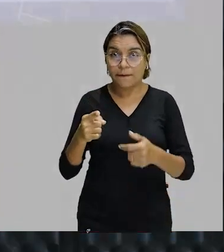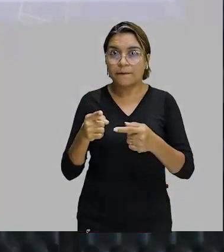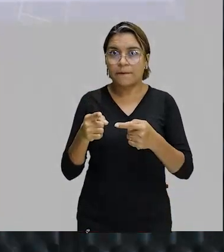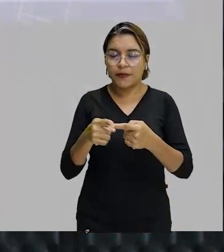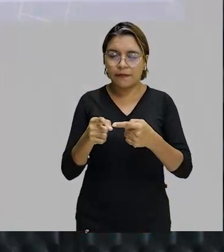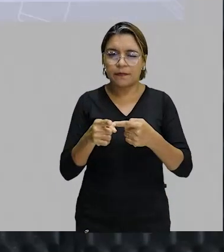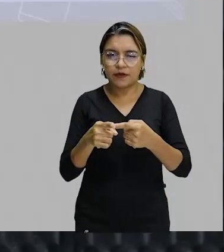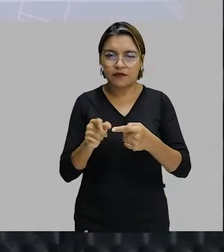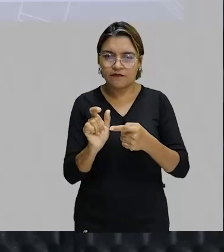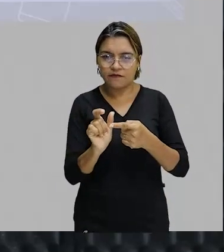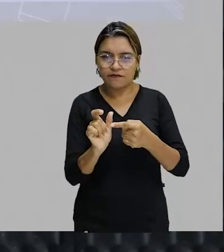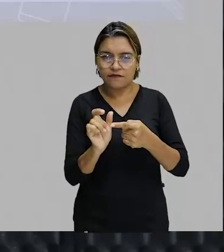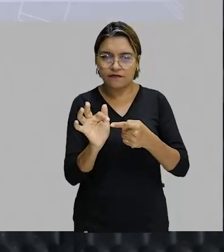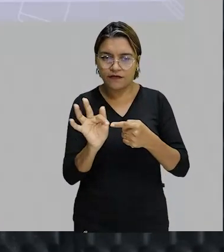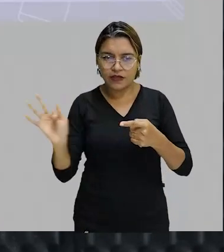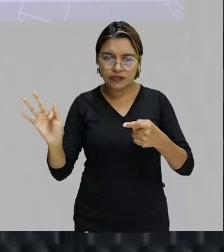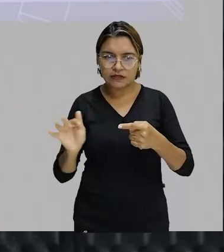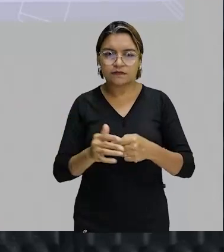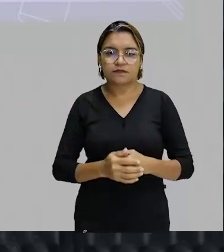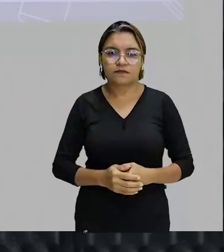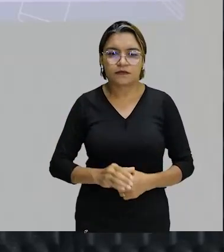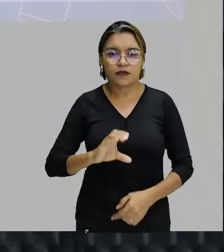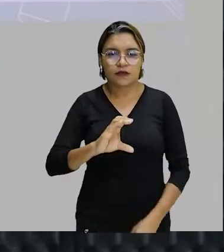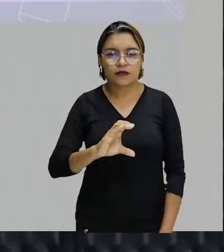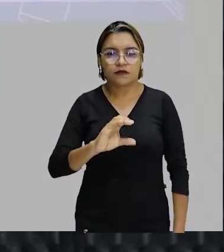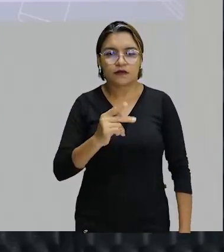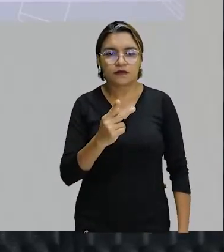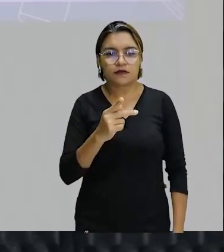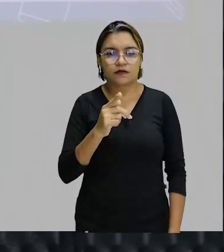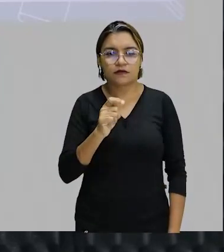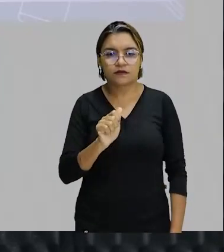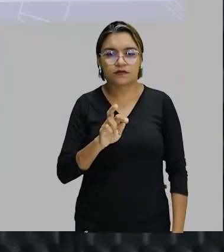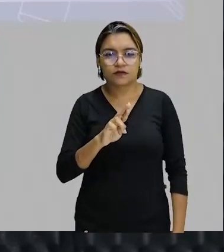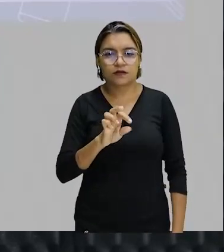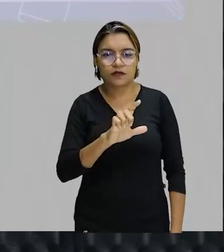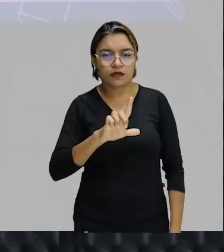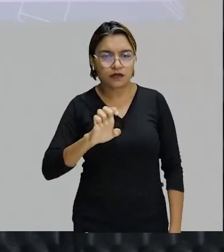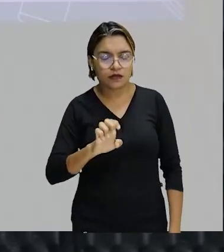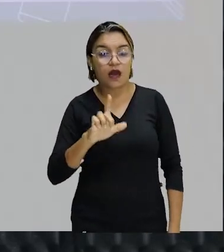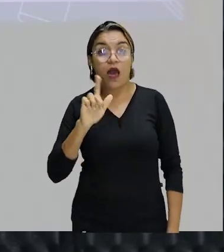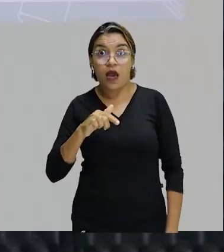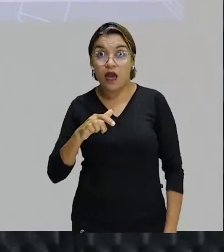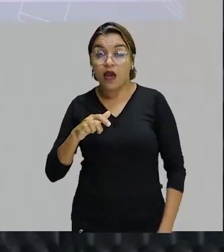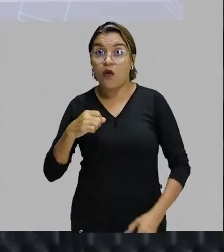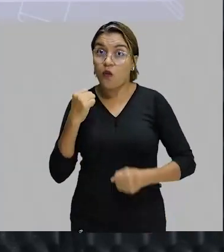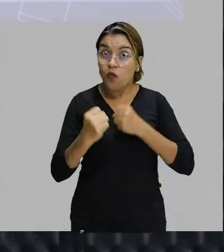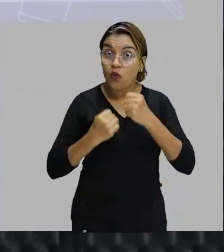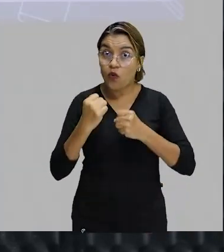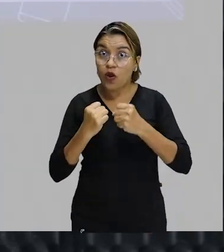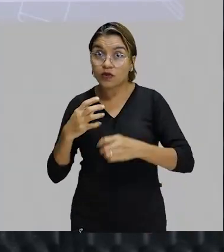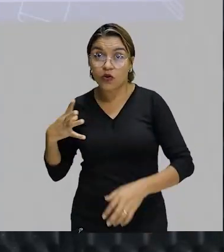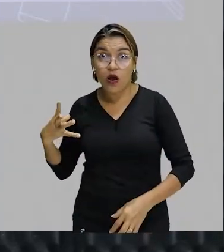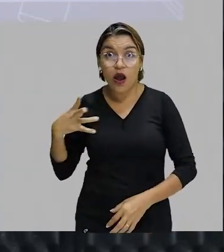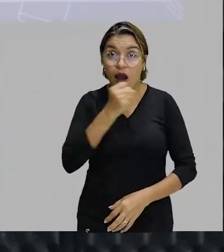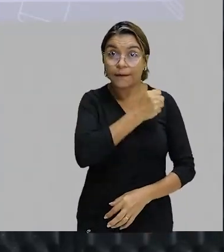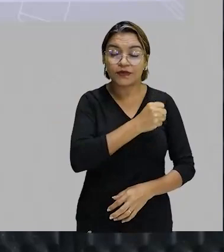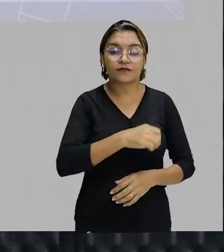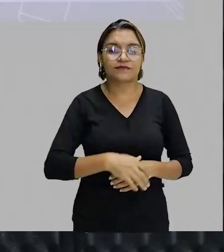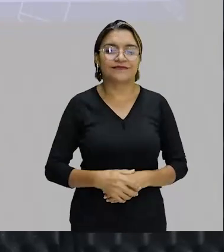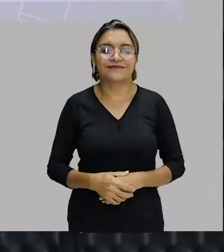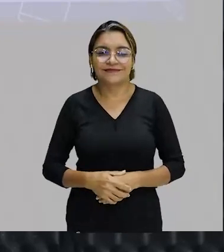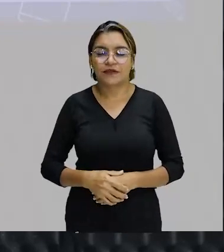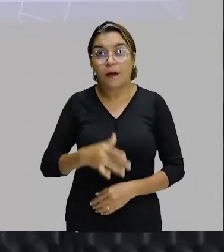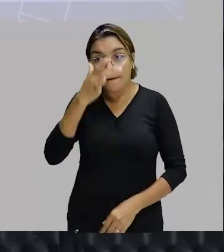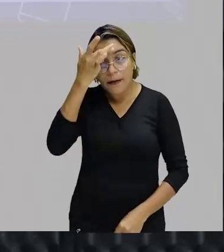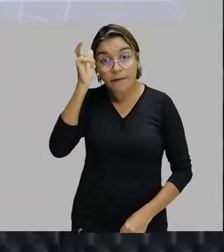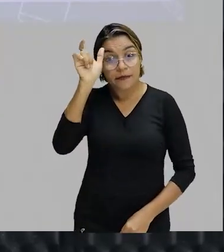fast runner. Charlie é um corredor rápido. Então, ele é uma pessoa que